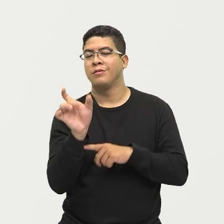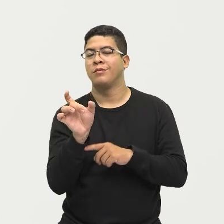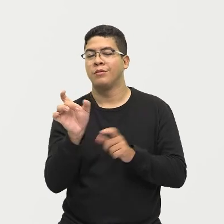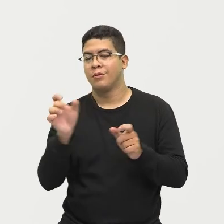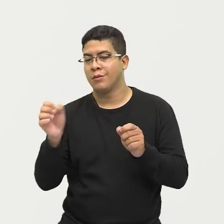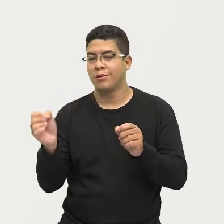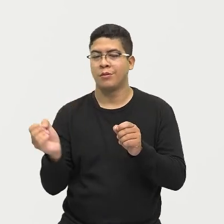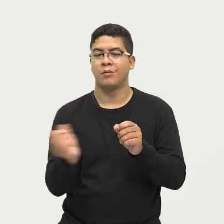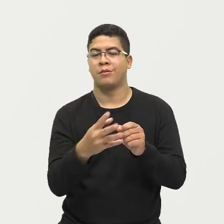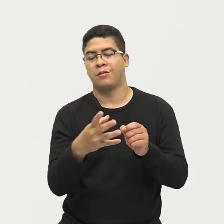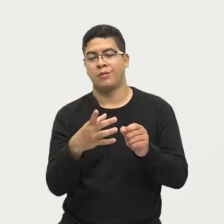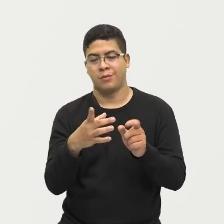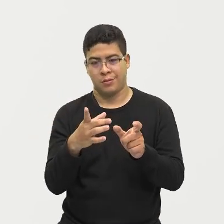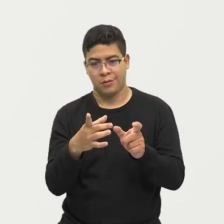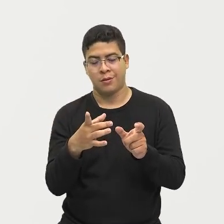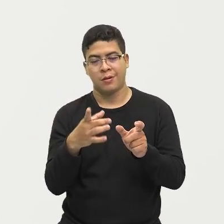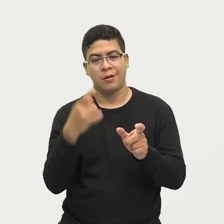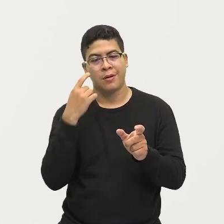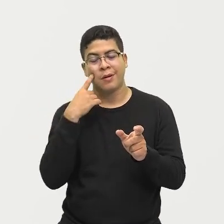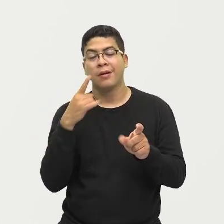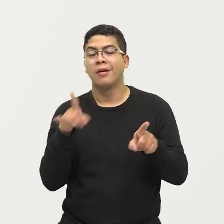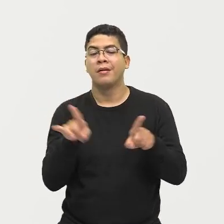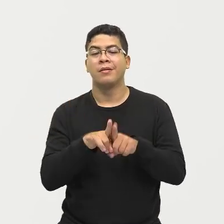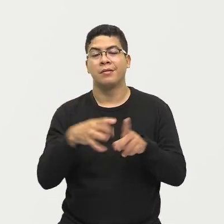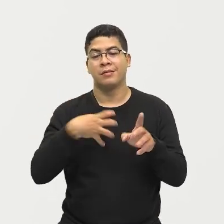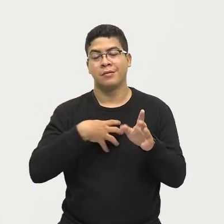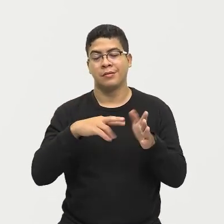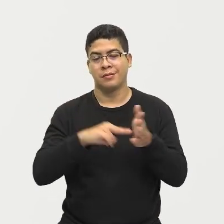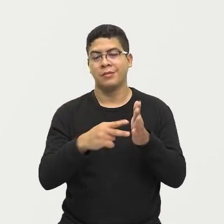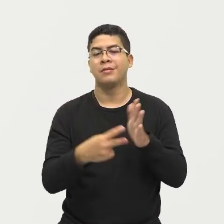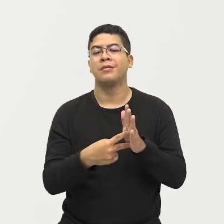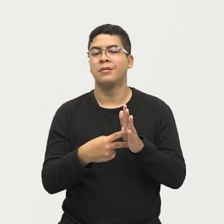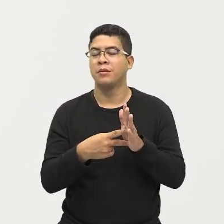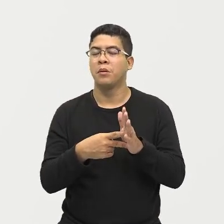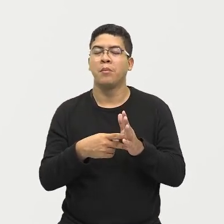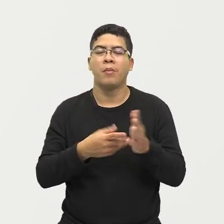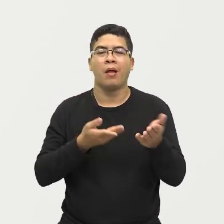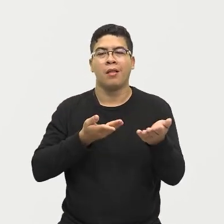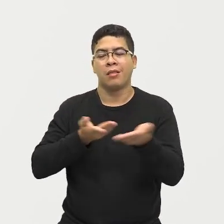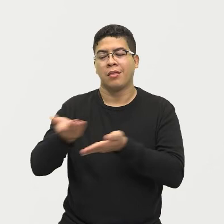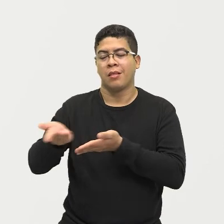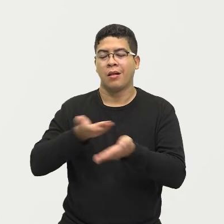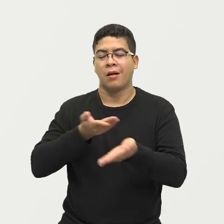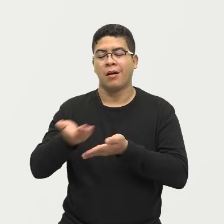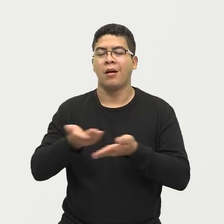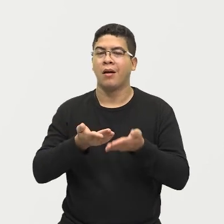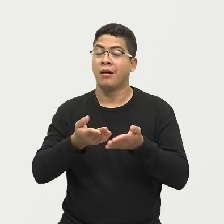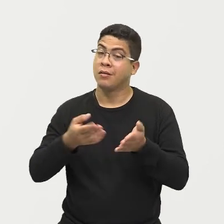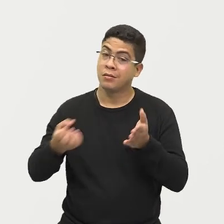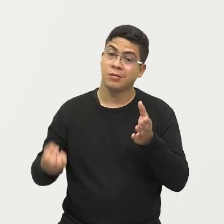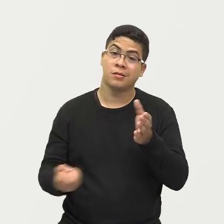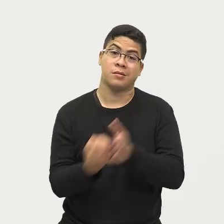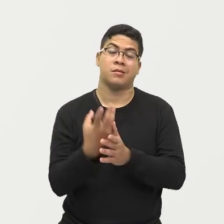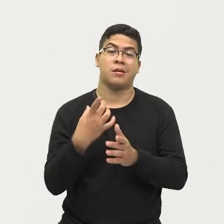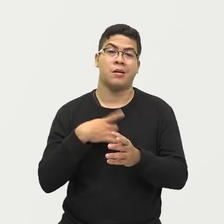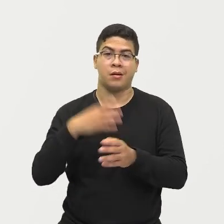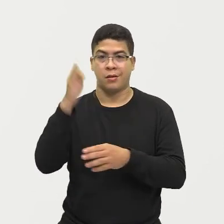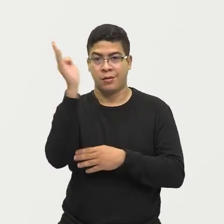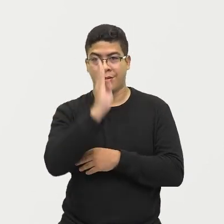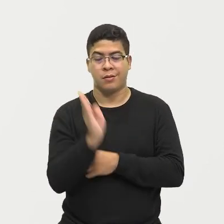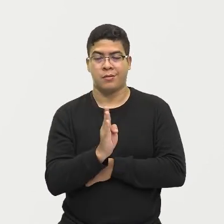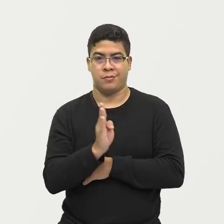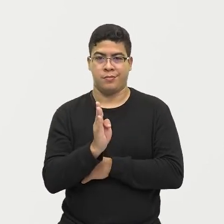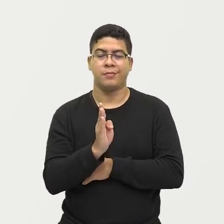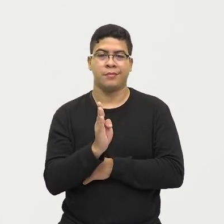neologismos sintáticos. Olha só, suas novas palavras, as relações das palavras criadas pelo povo